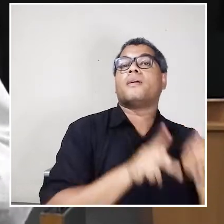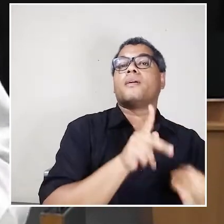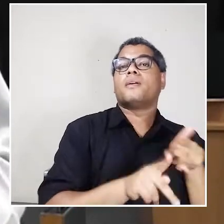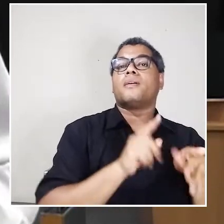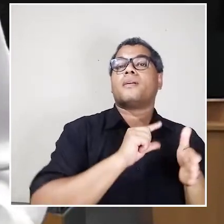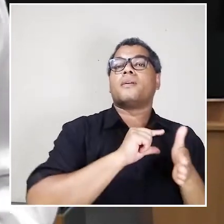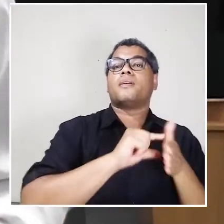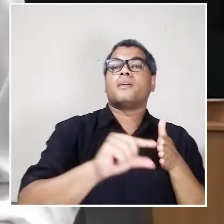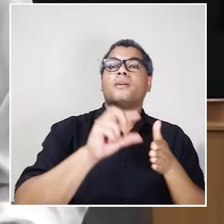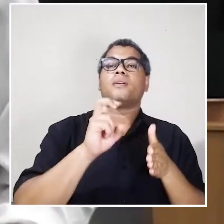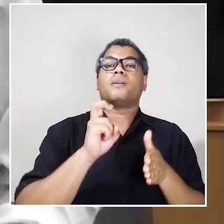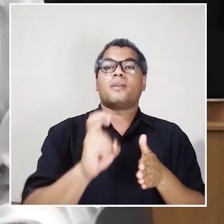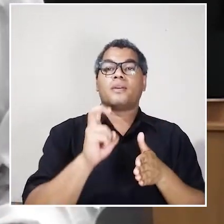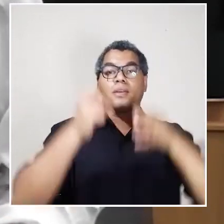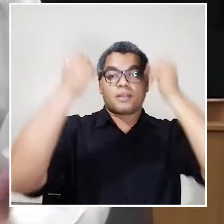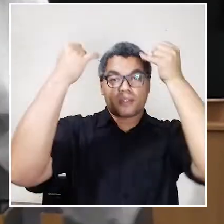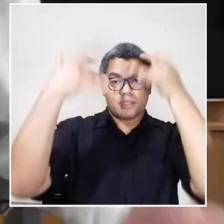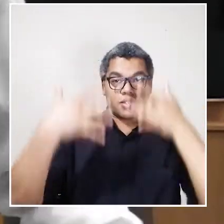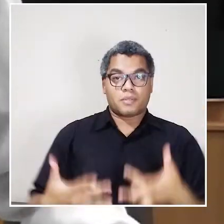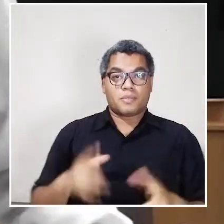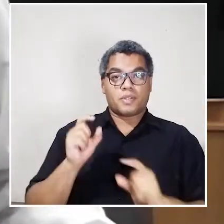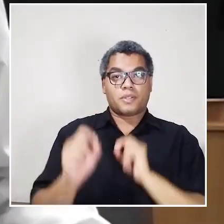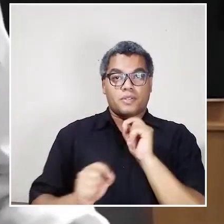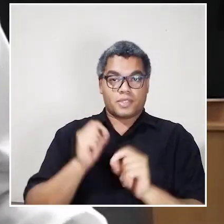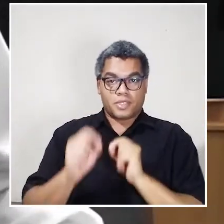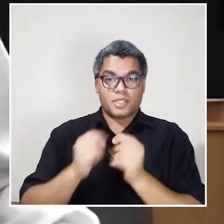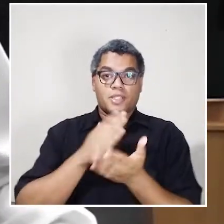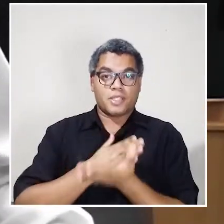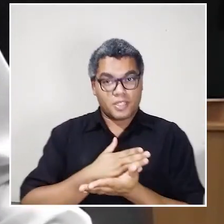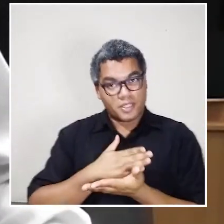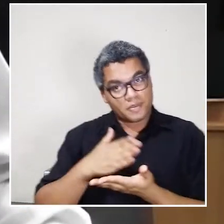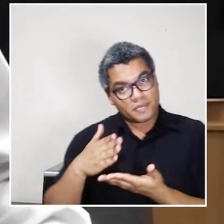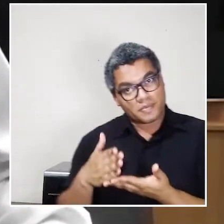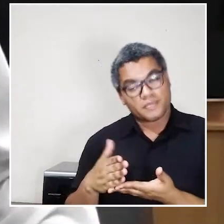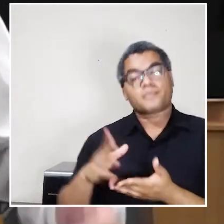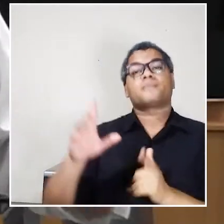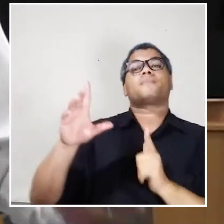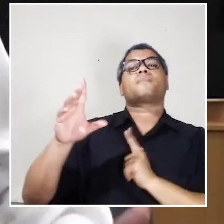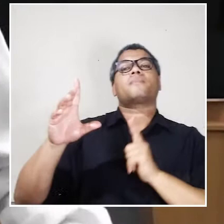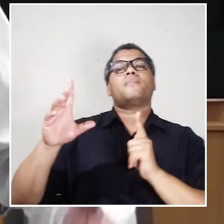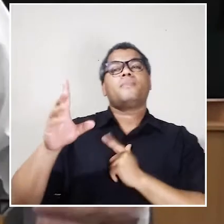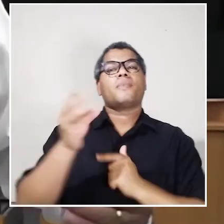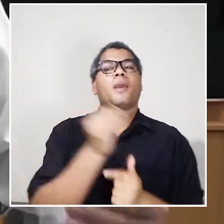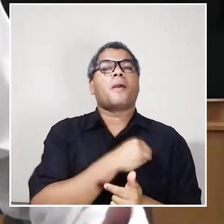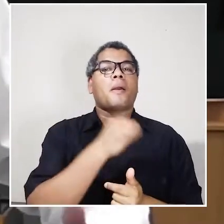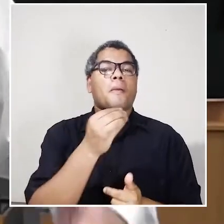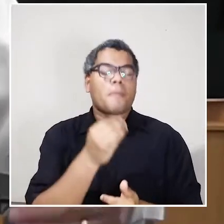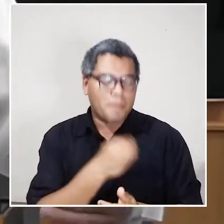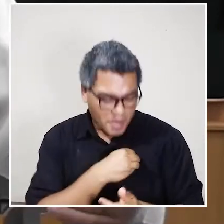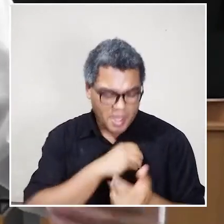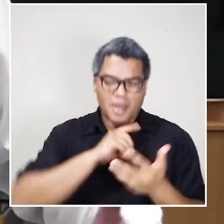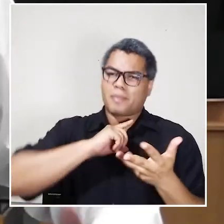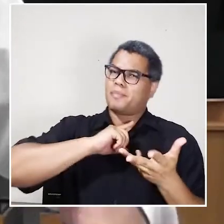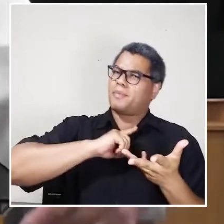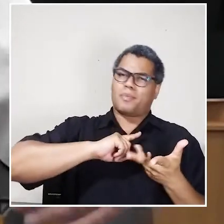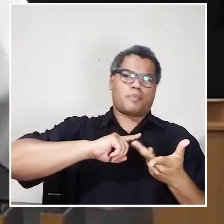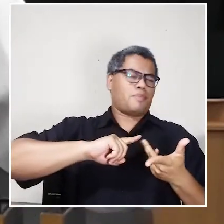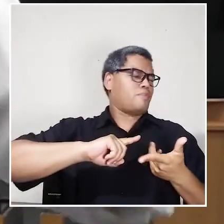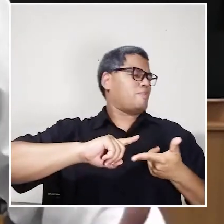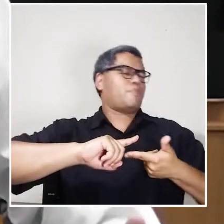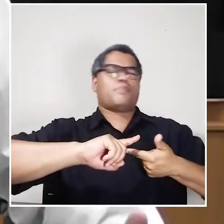No versículo 5, se diz literalmente já no seu início: temos pecado e